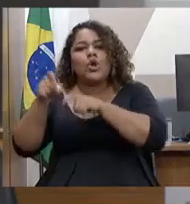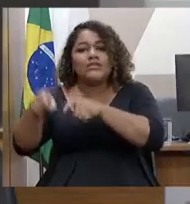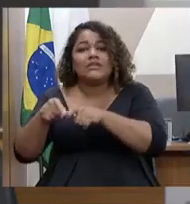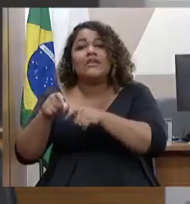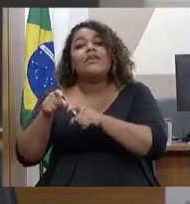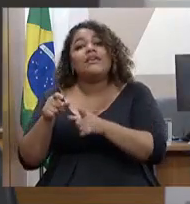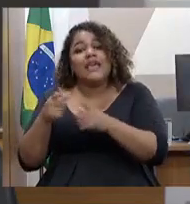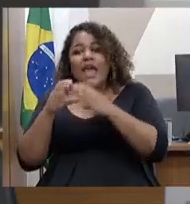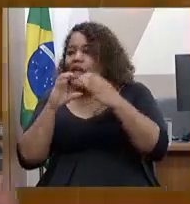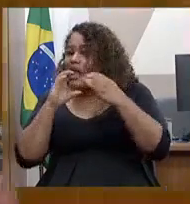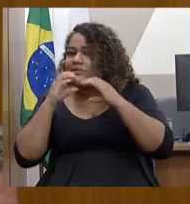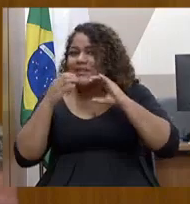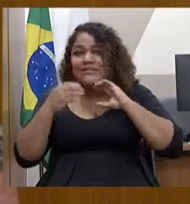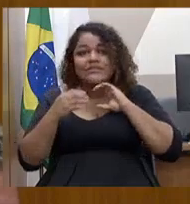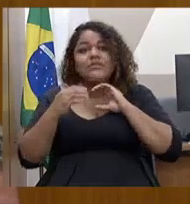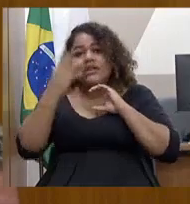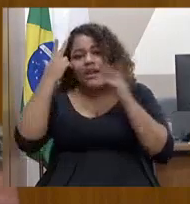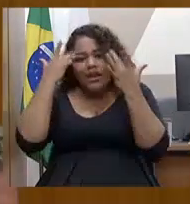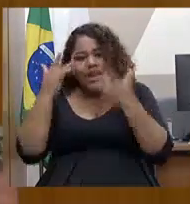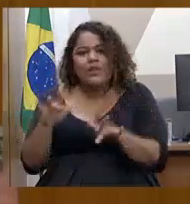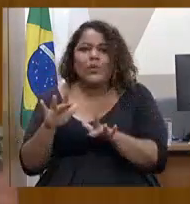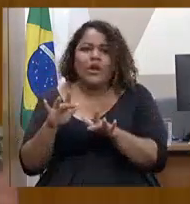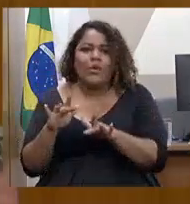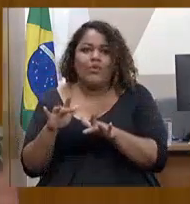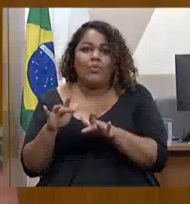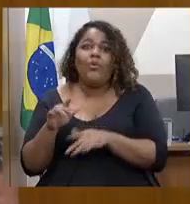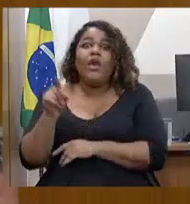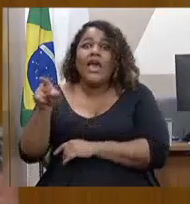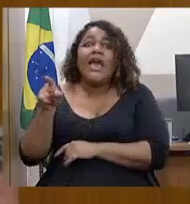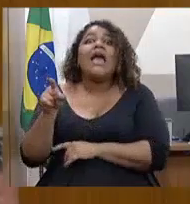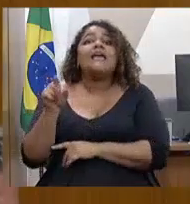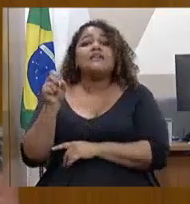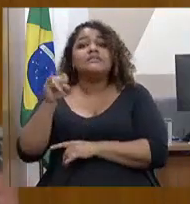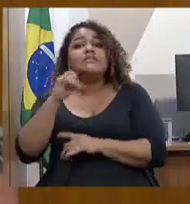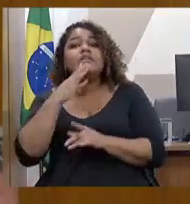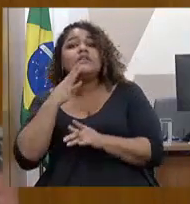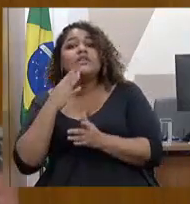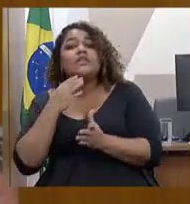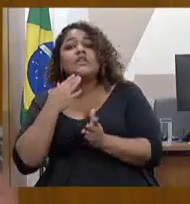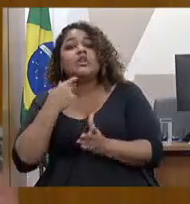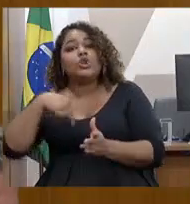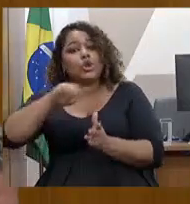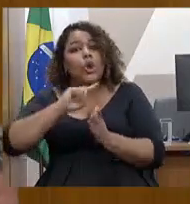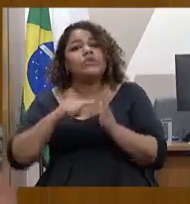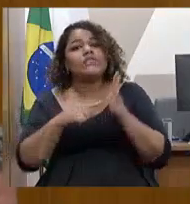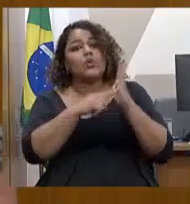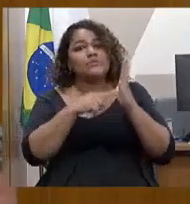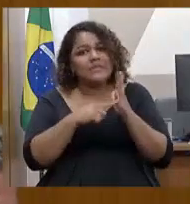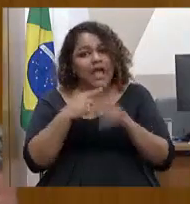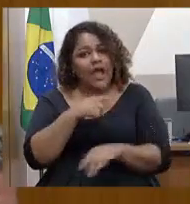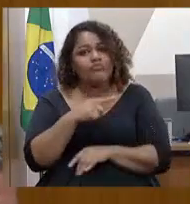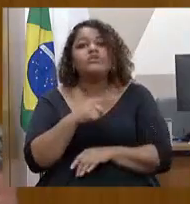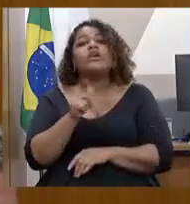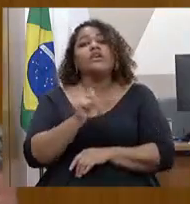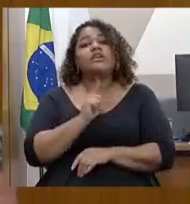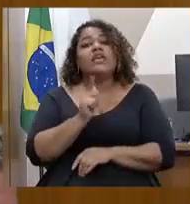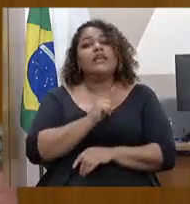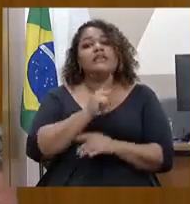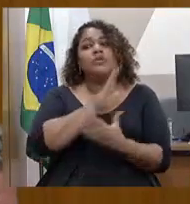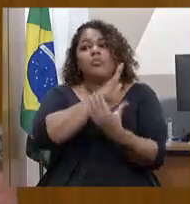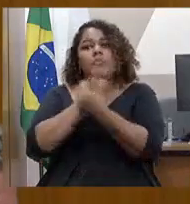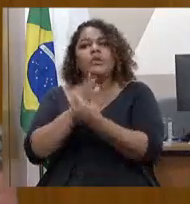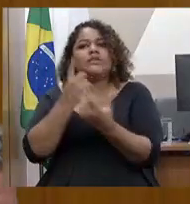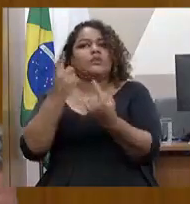contra os agricultores e ainda o ano passado o pessoal filmou o